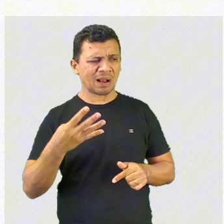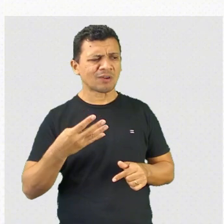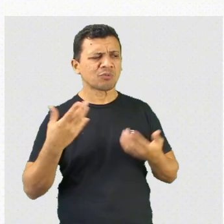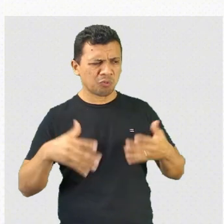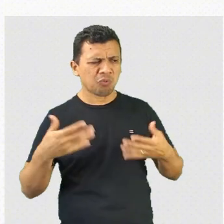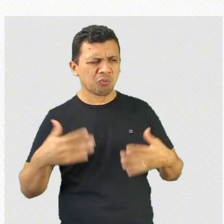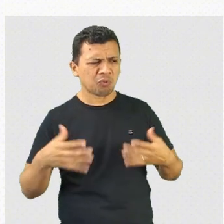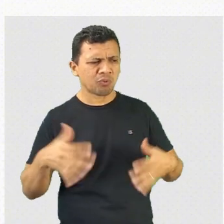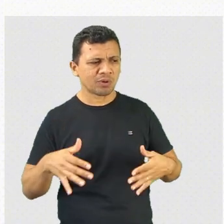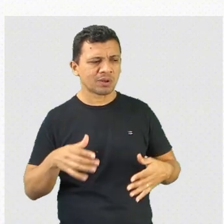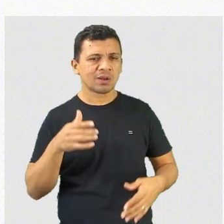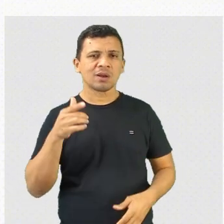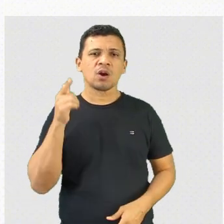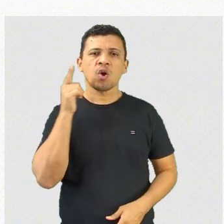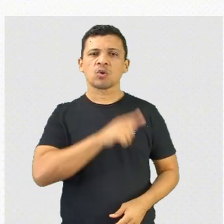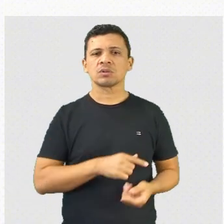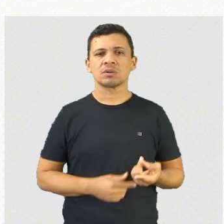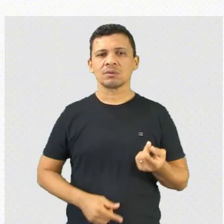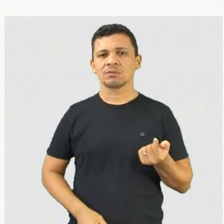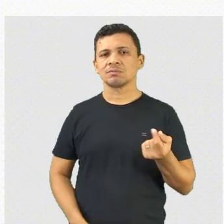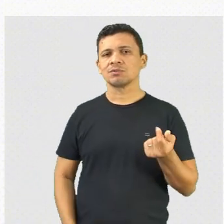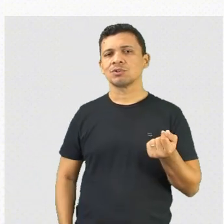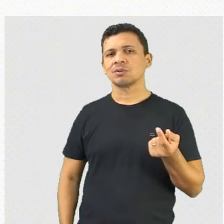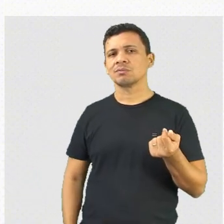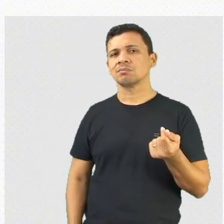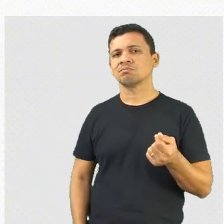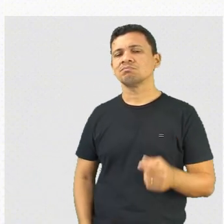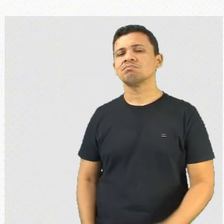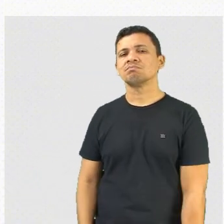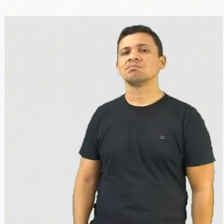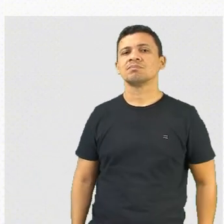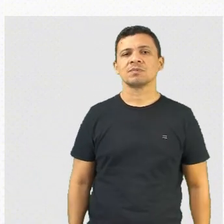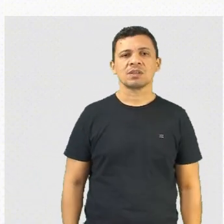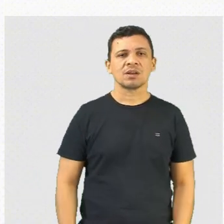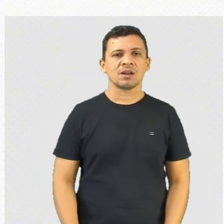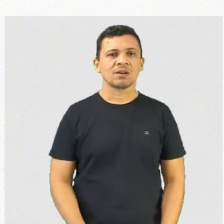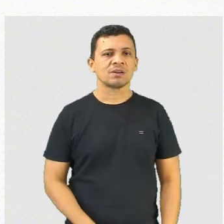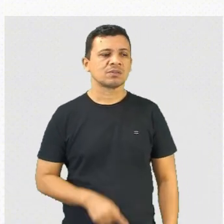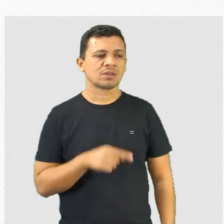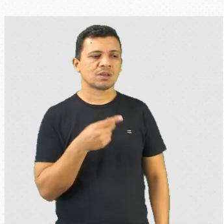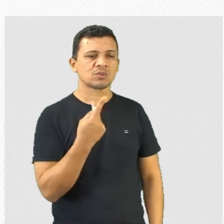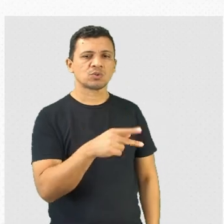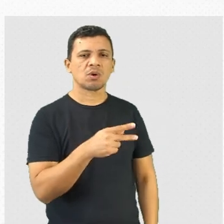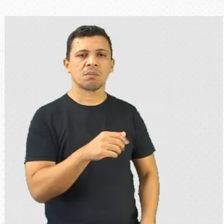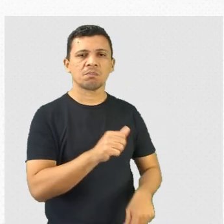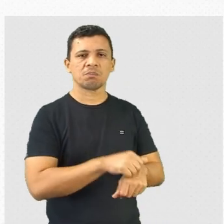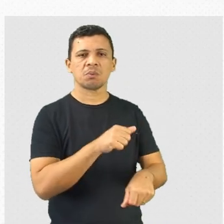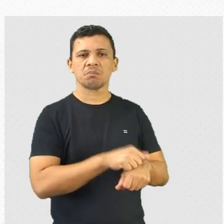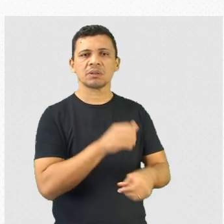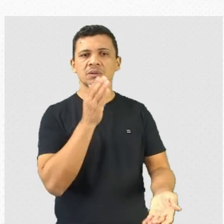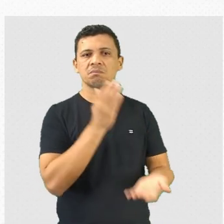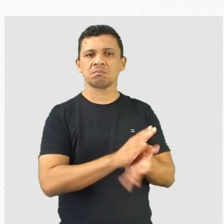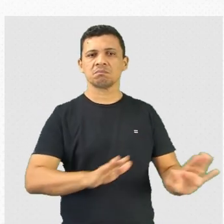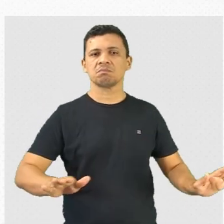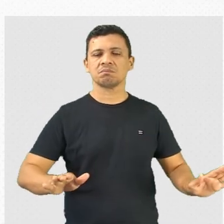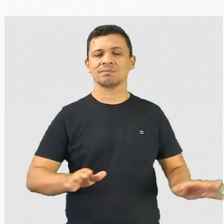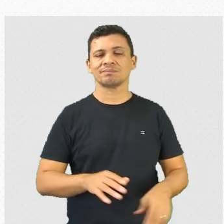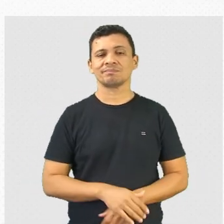bastante, certo? Se esforçou bastante, você obviamente vai ali superar a sua condição de pobreza, ok?